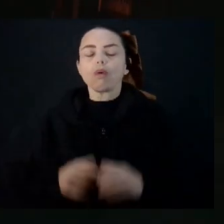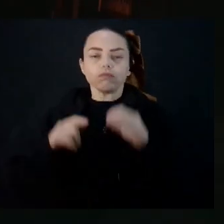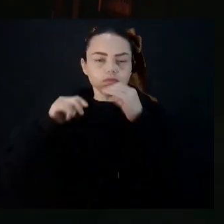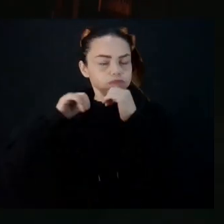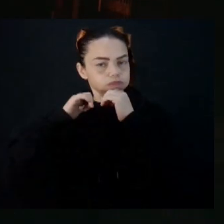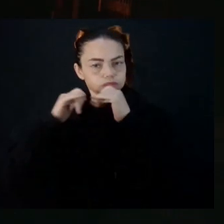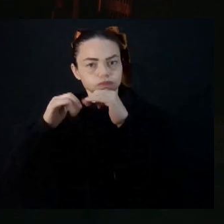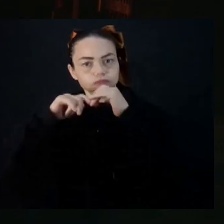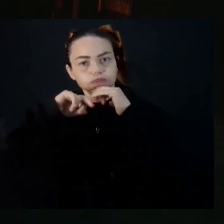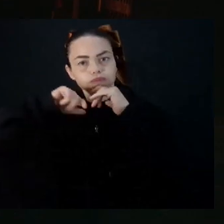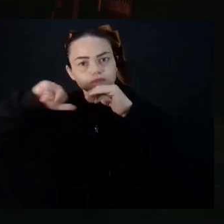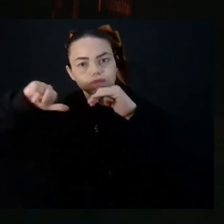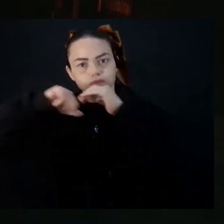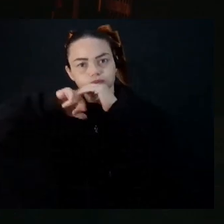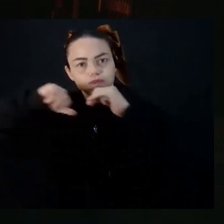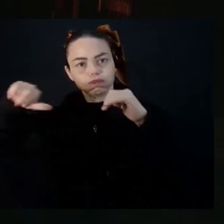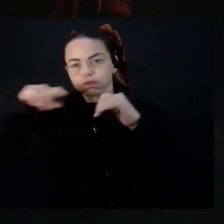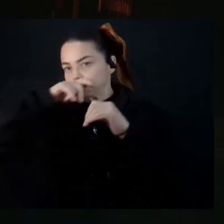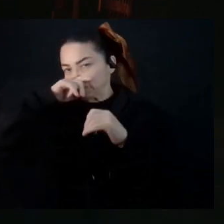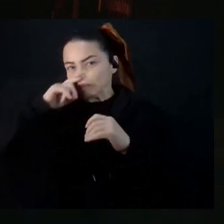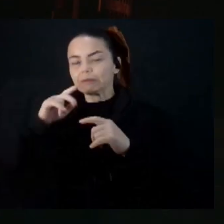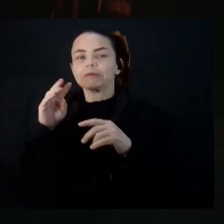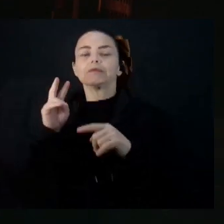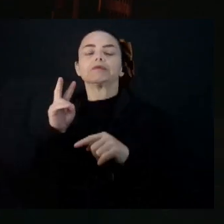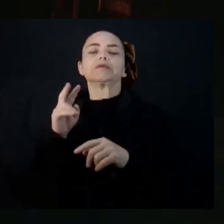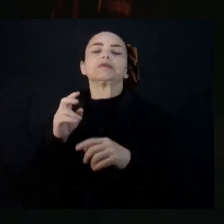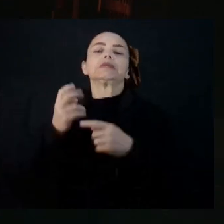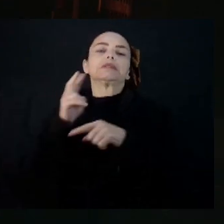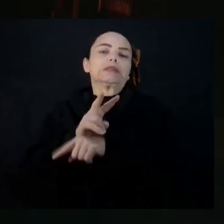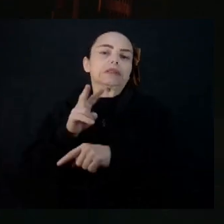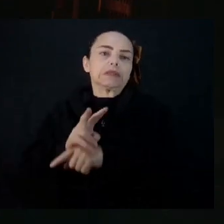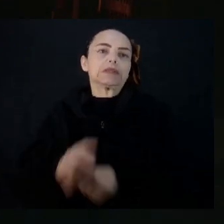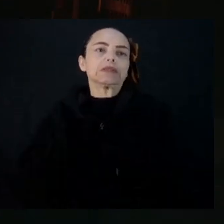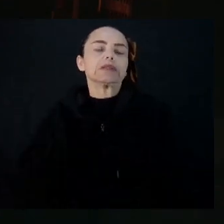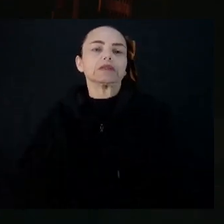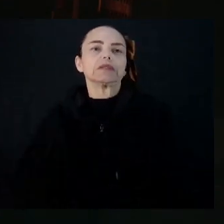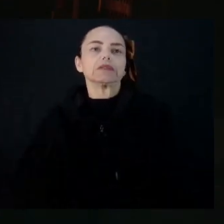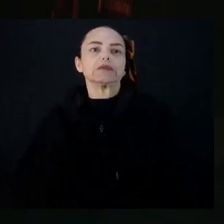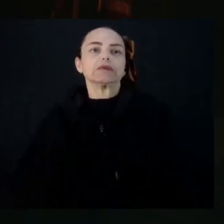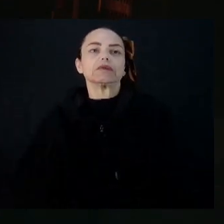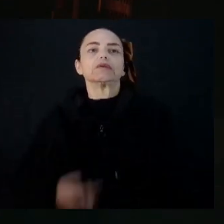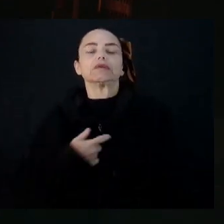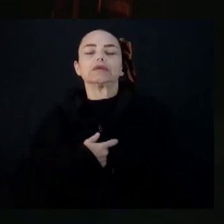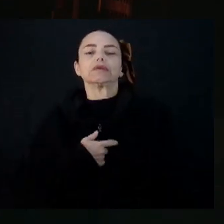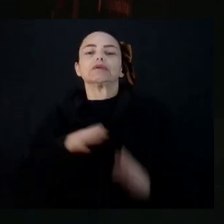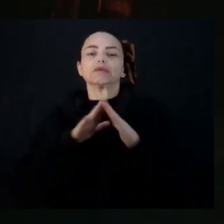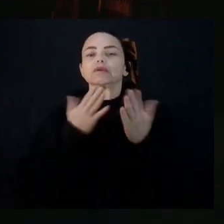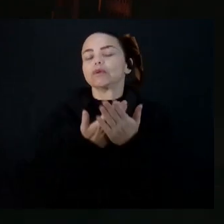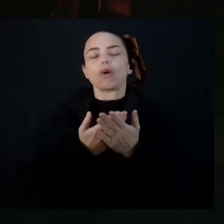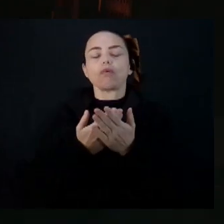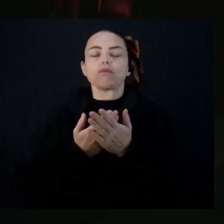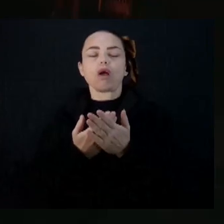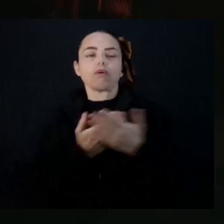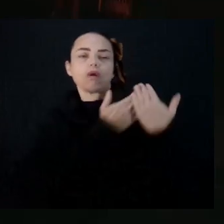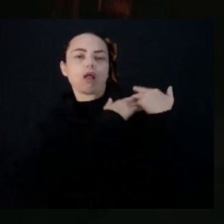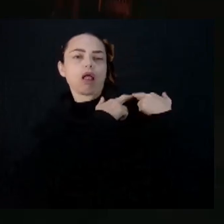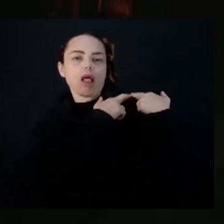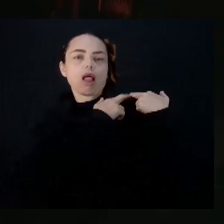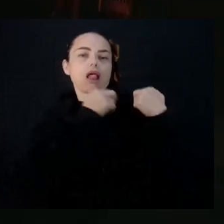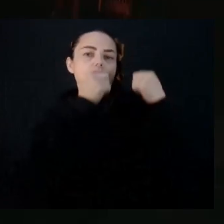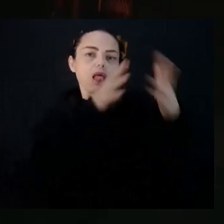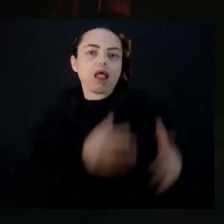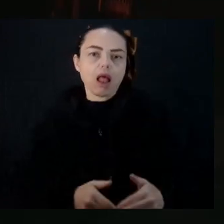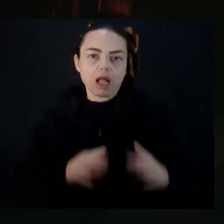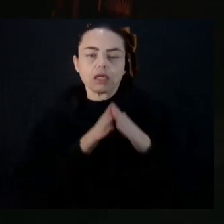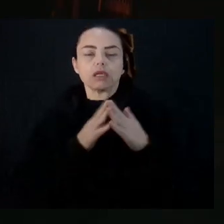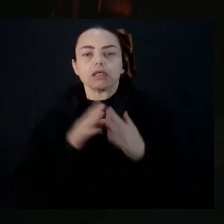porque a gente precisa cuidar com esse negócio de jogar para a escola, né, a responsabilidade para a escola. A gente precisa